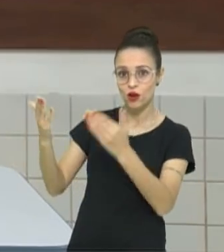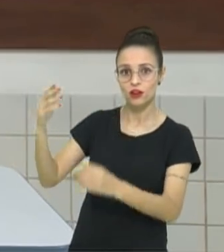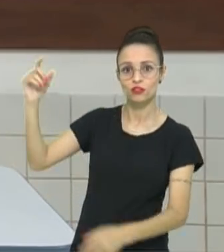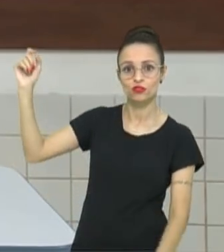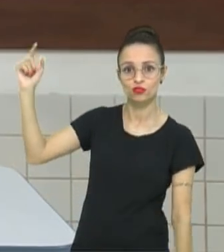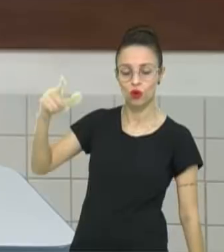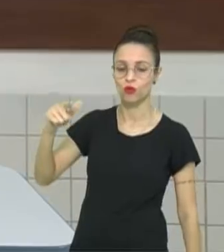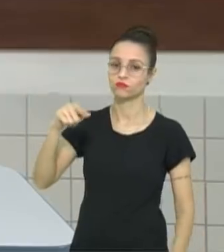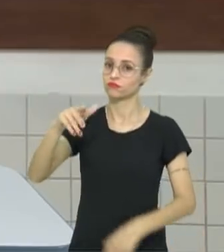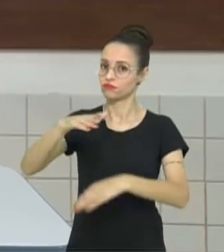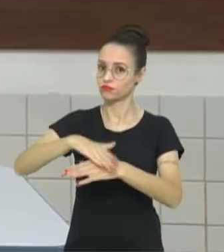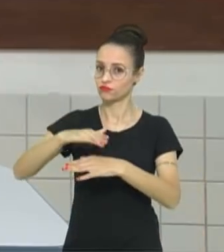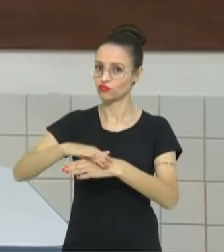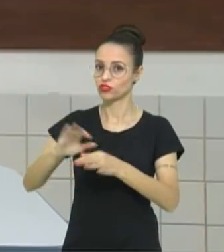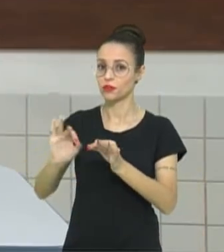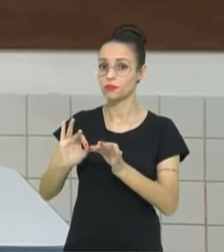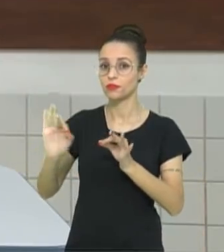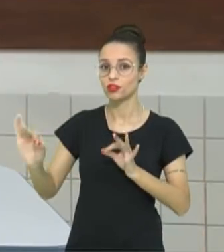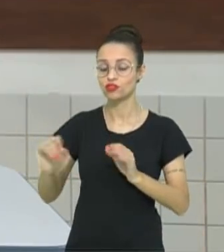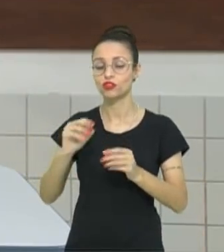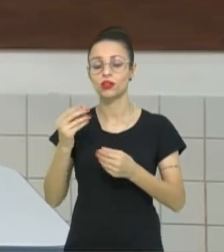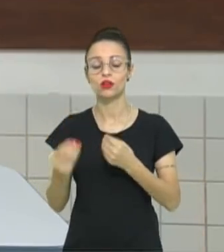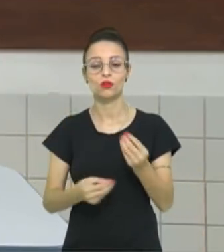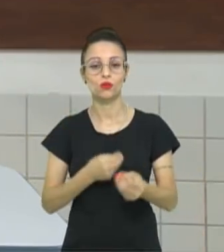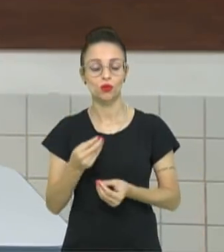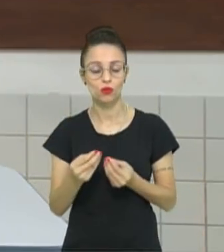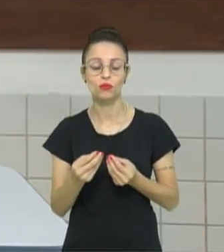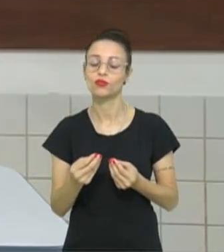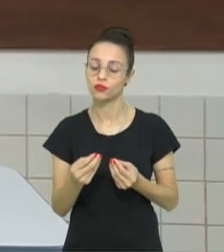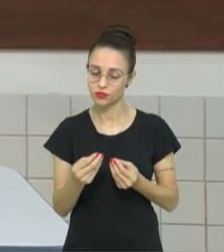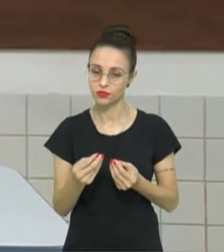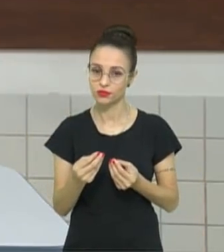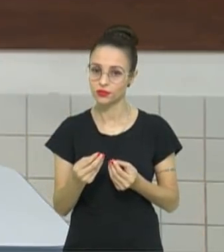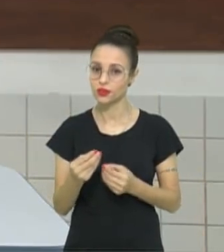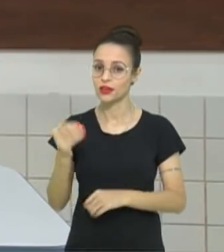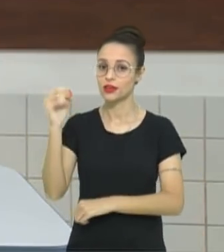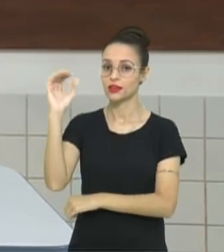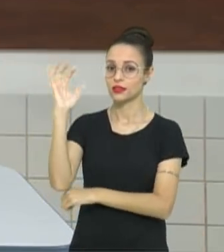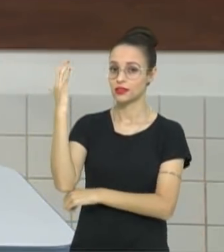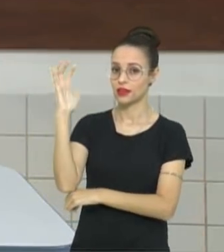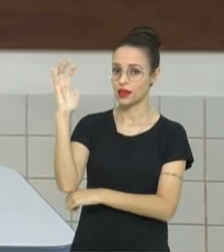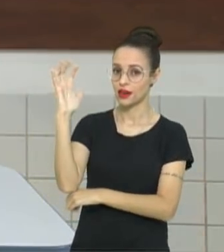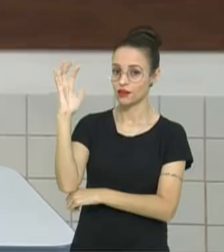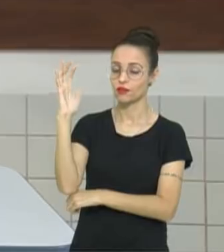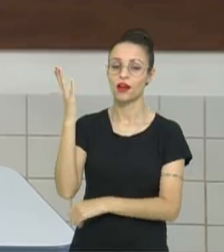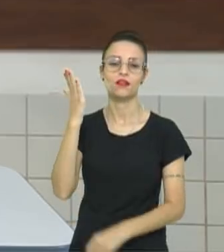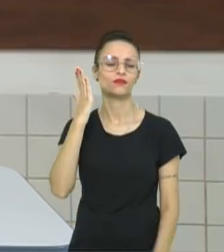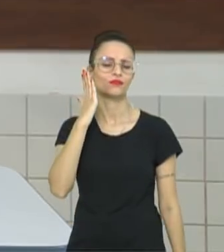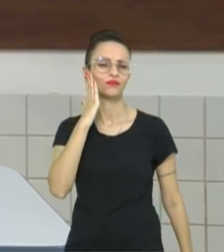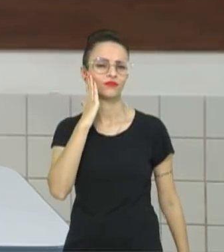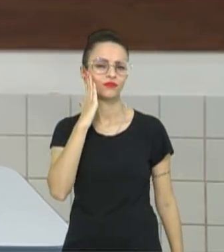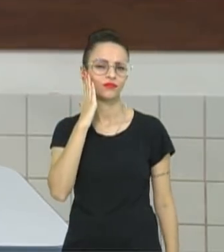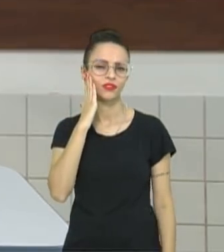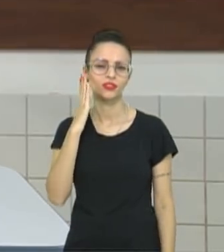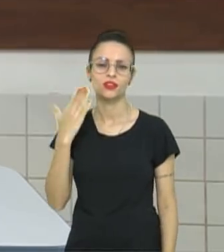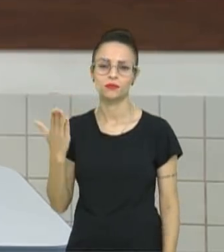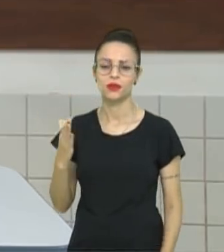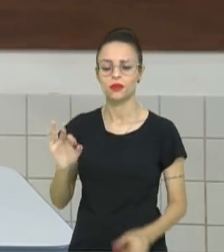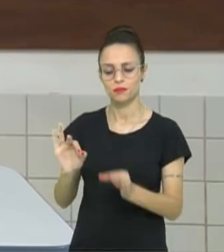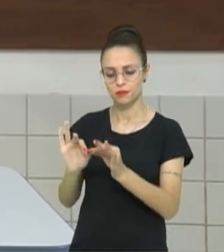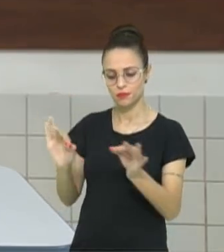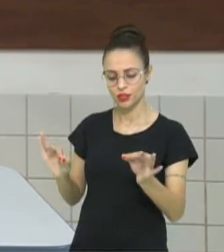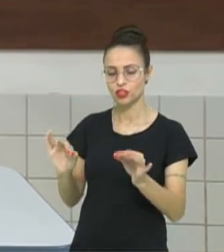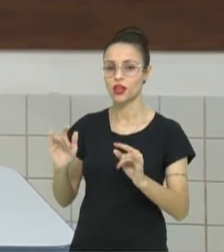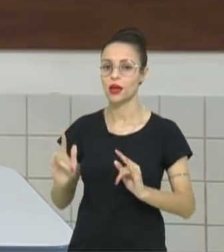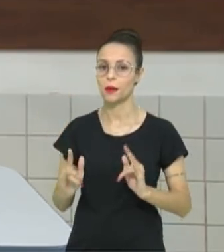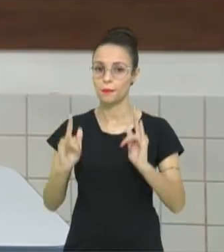fazer essa medida. Então, você vai já medir da árvore, assim você vai saber qual é a medida do prédio.